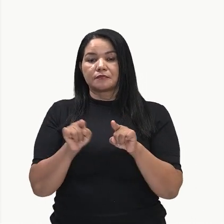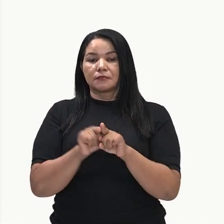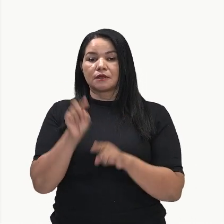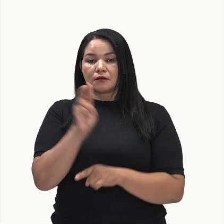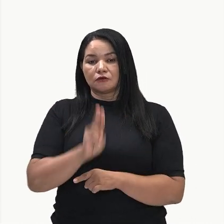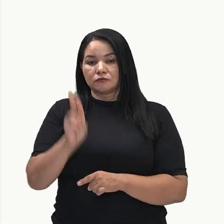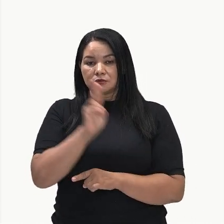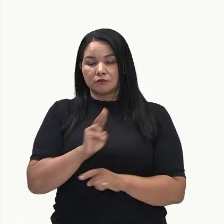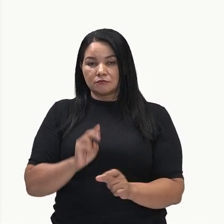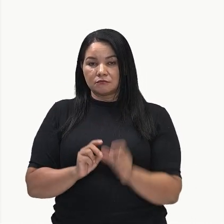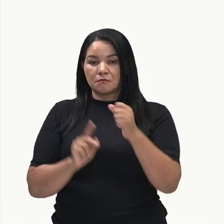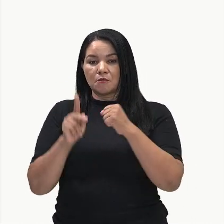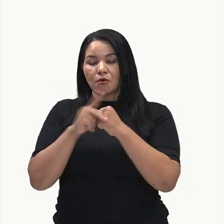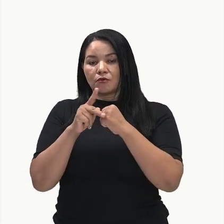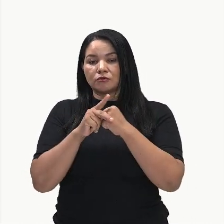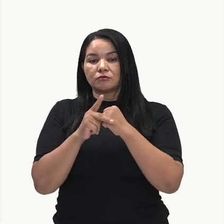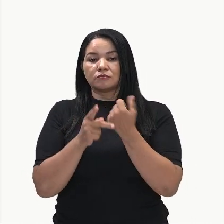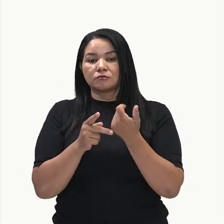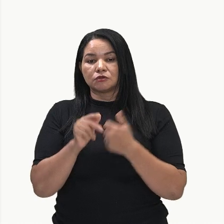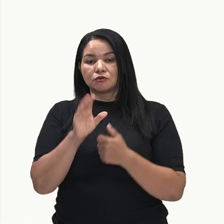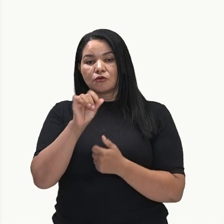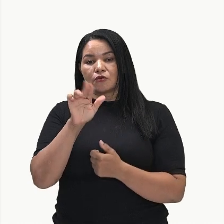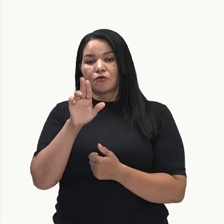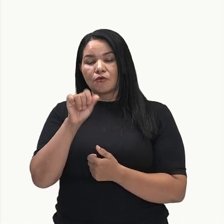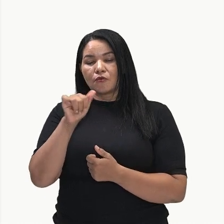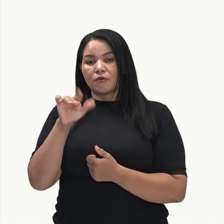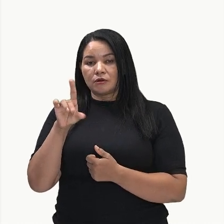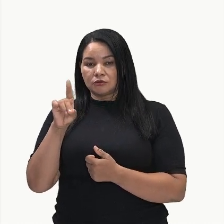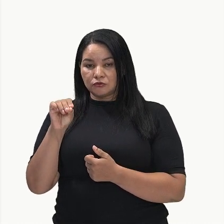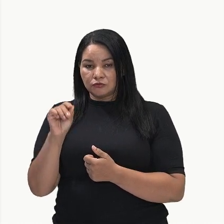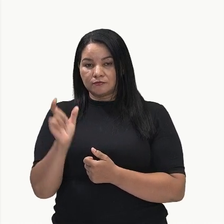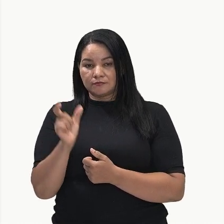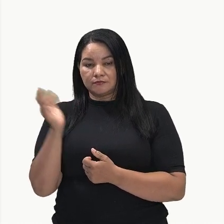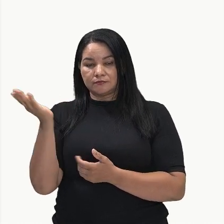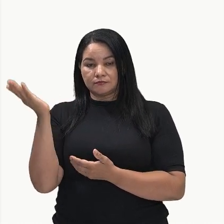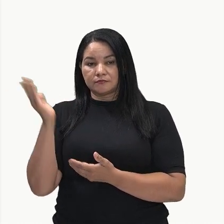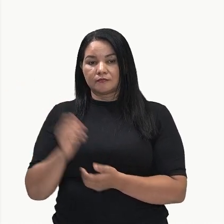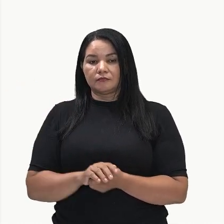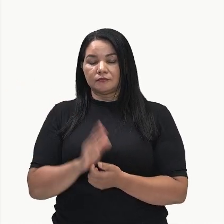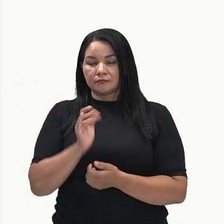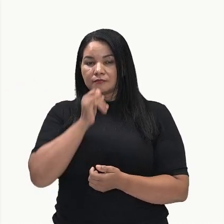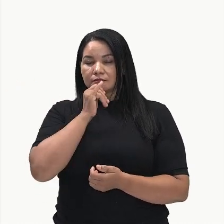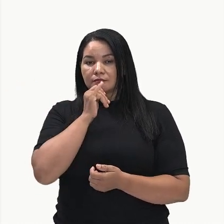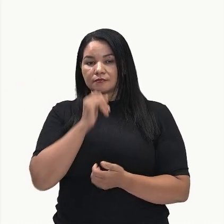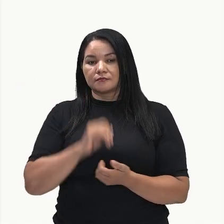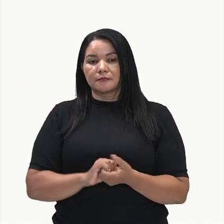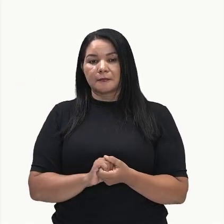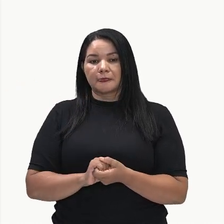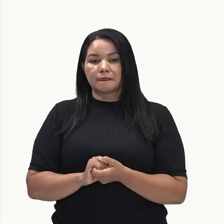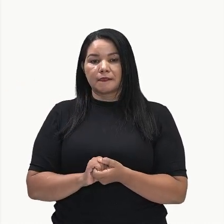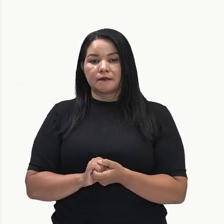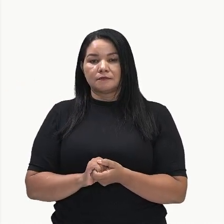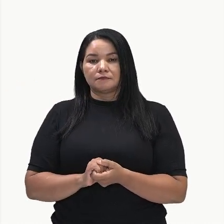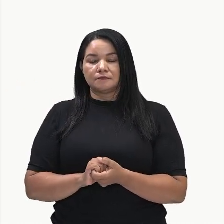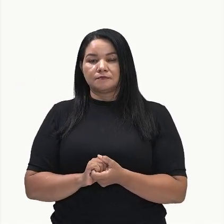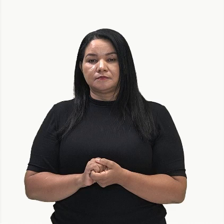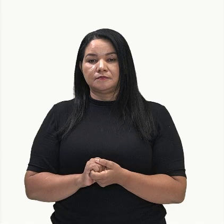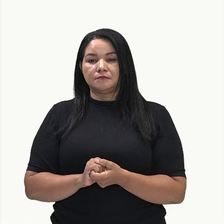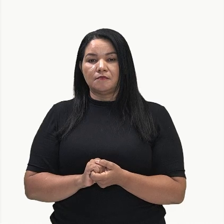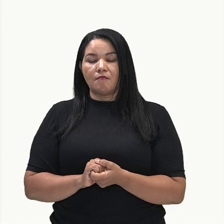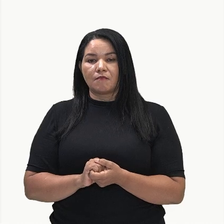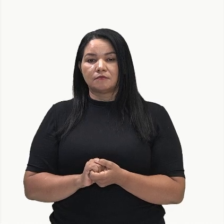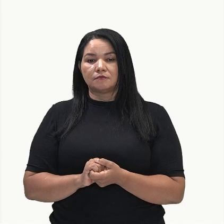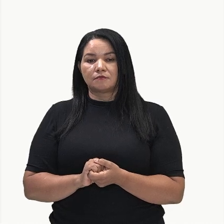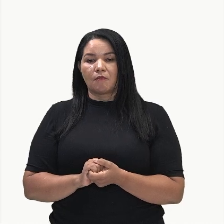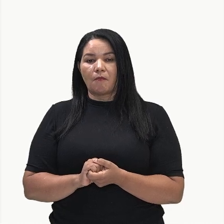utilizamos o pronome interrogativo quando, ok? Exemplos. quando se celebrou a Copa Mundial de